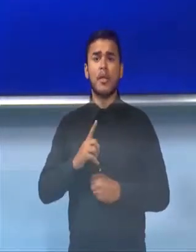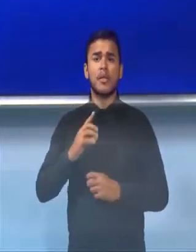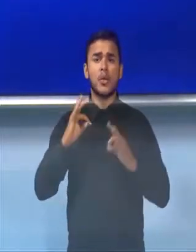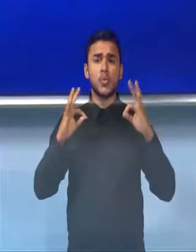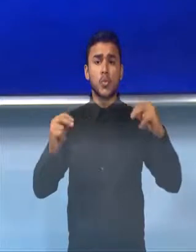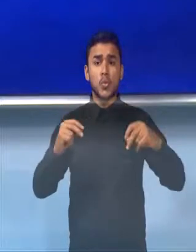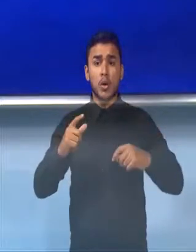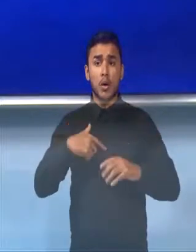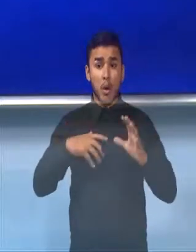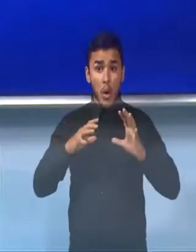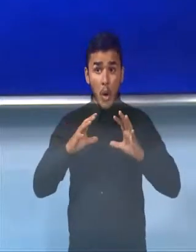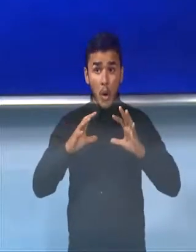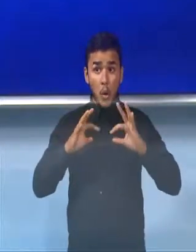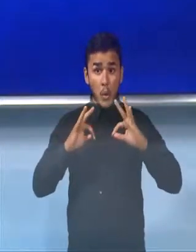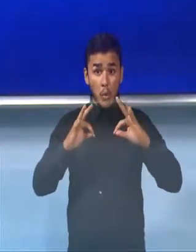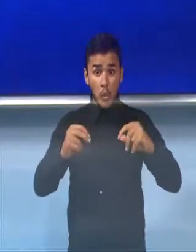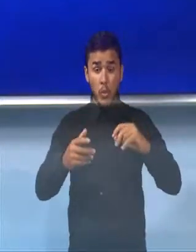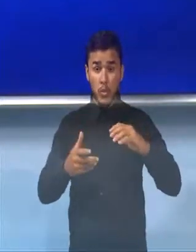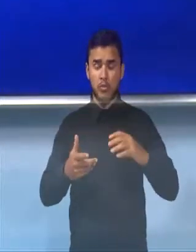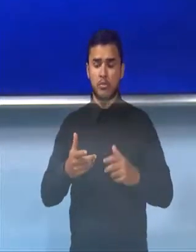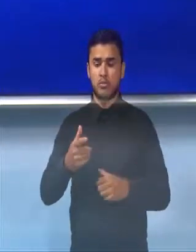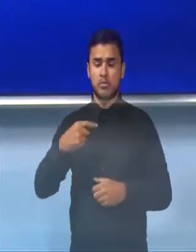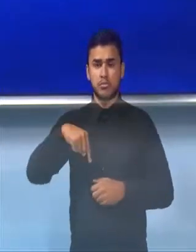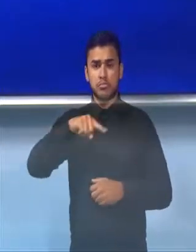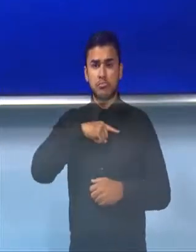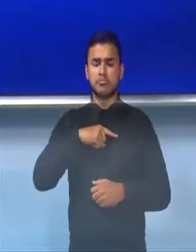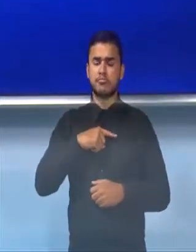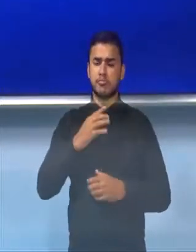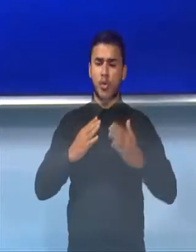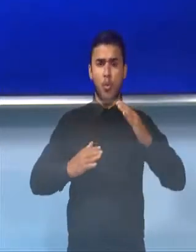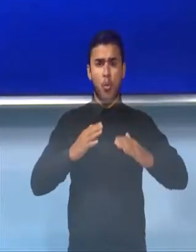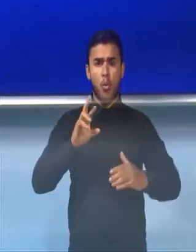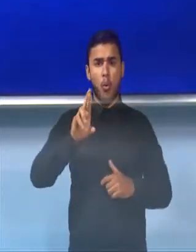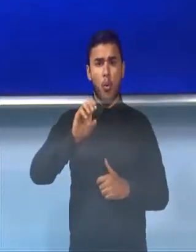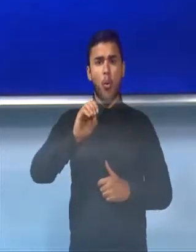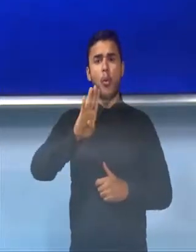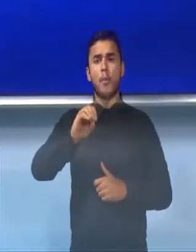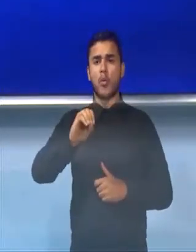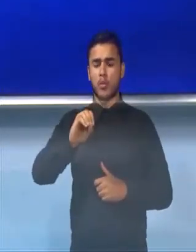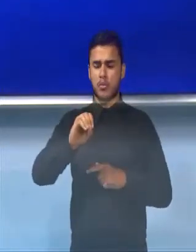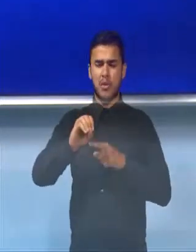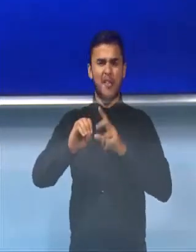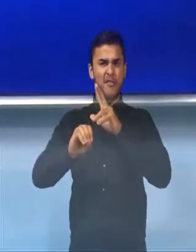inteiro hoje a taxação sobre a robótica, em razão exatamente desse problema, para